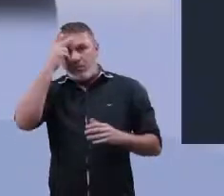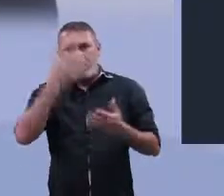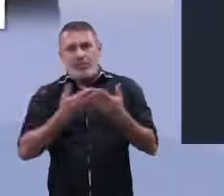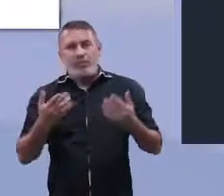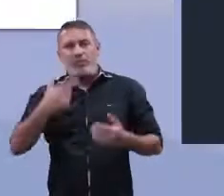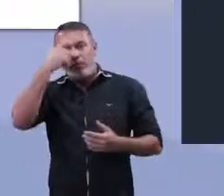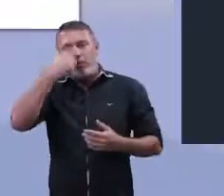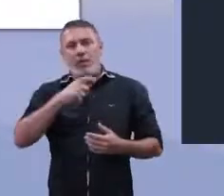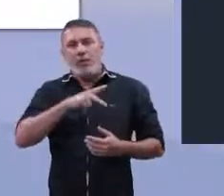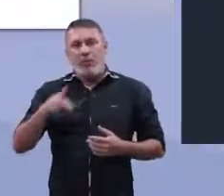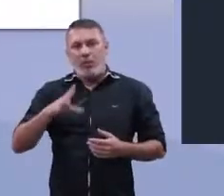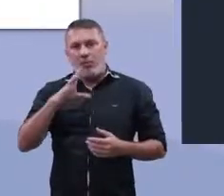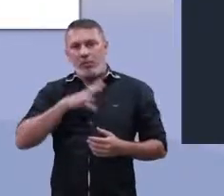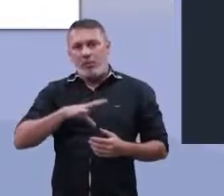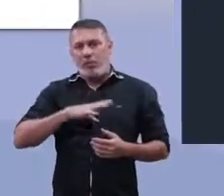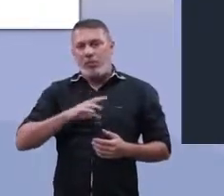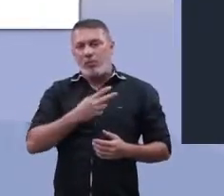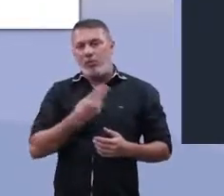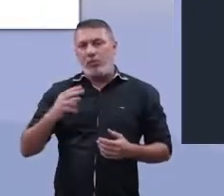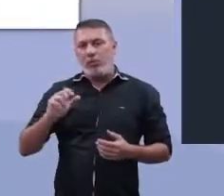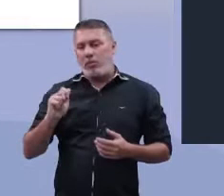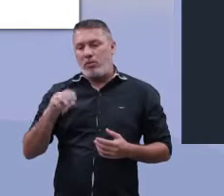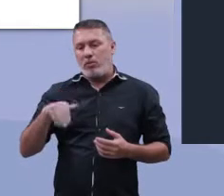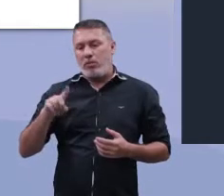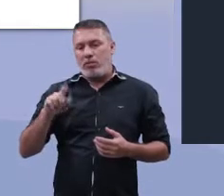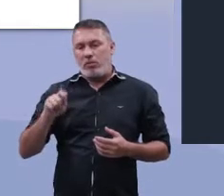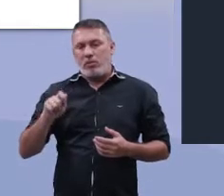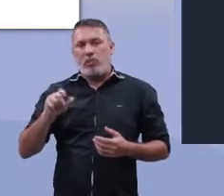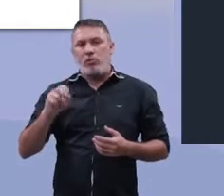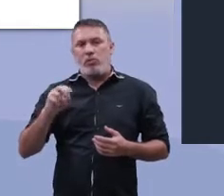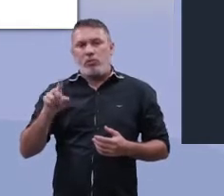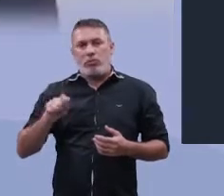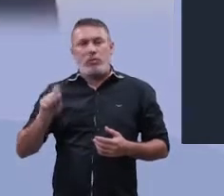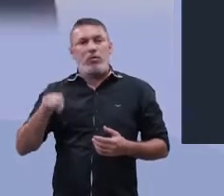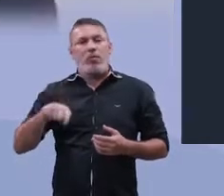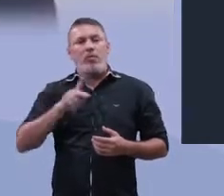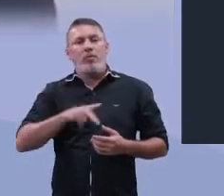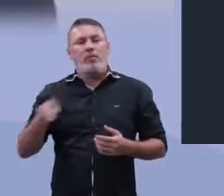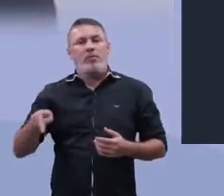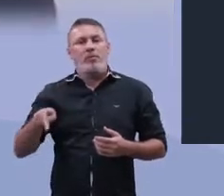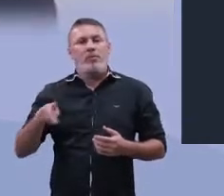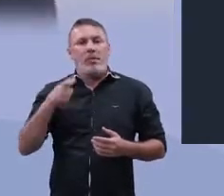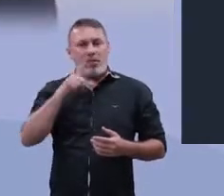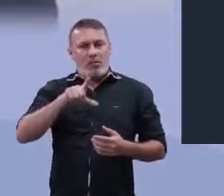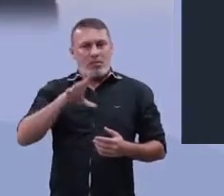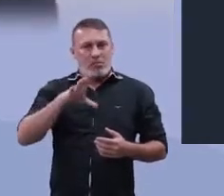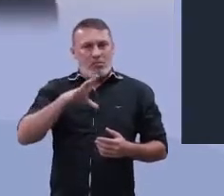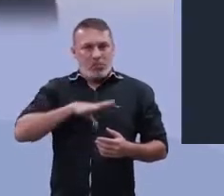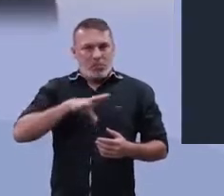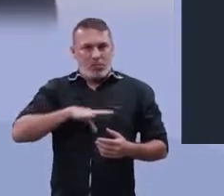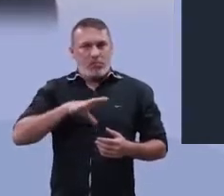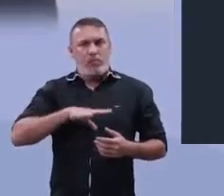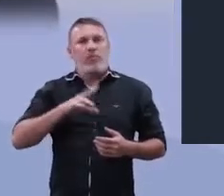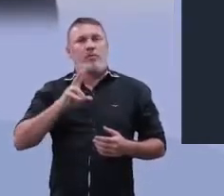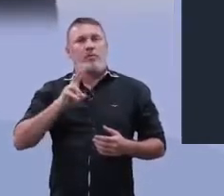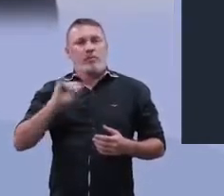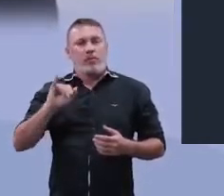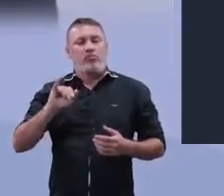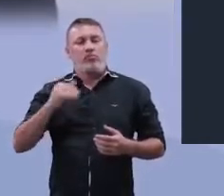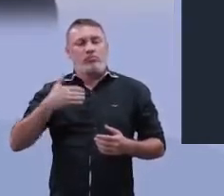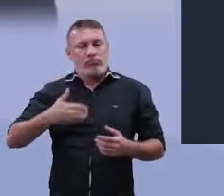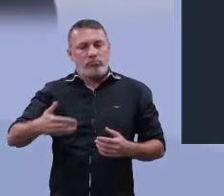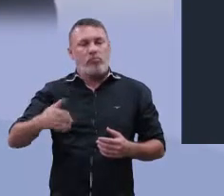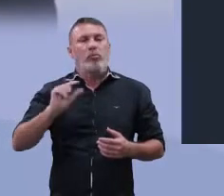Olá pessoal, eu sou Amanda Souza, professora de língua portuguesa, e vamos dar continuação às nossas aulas sobre